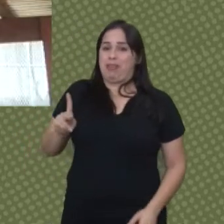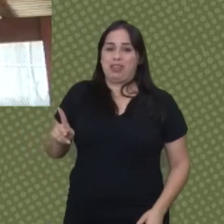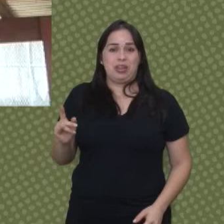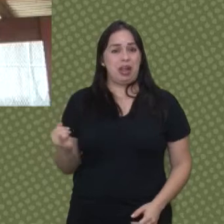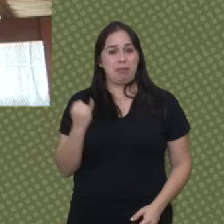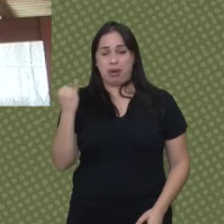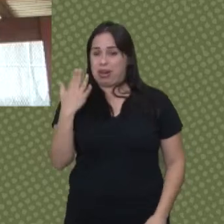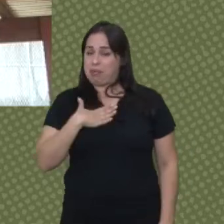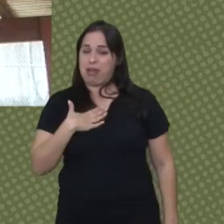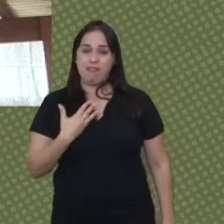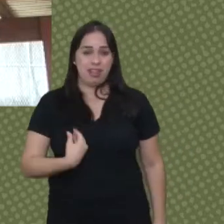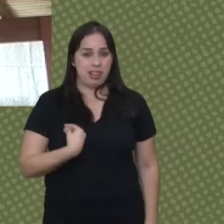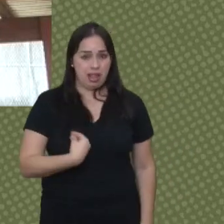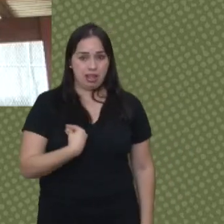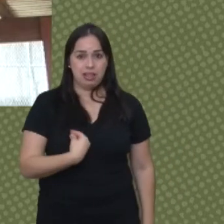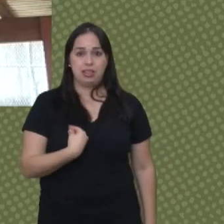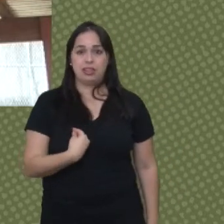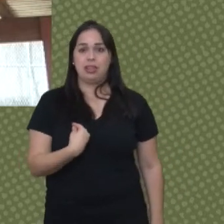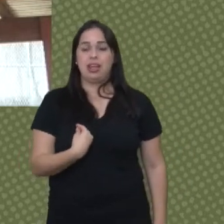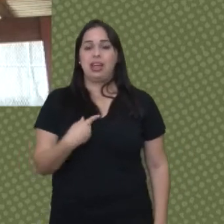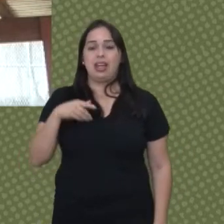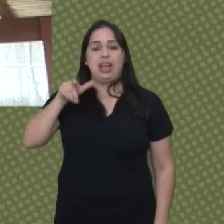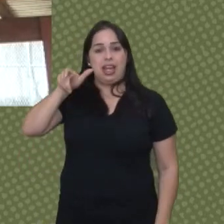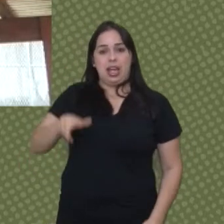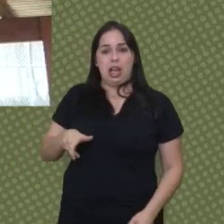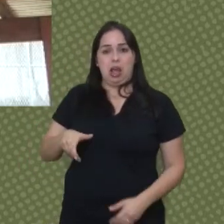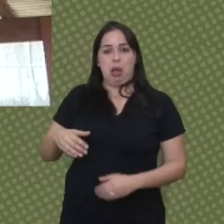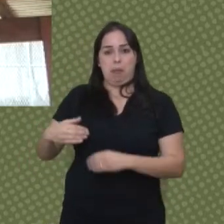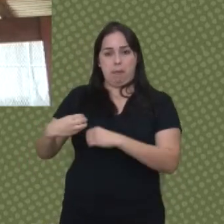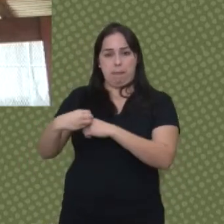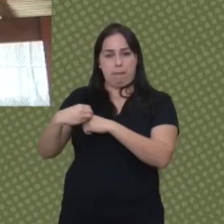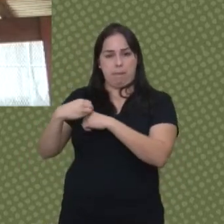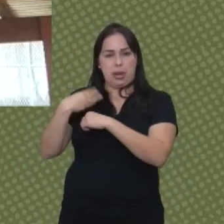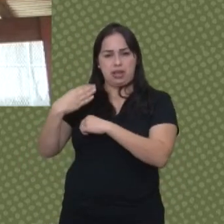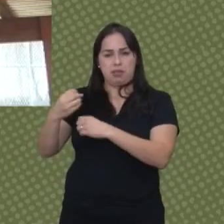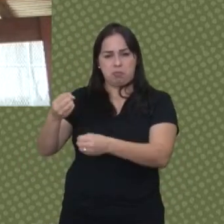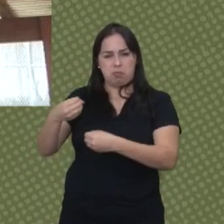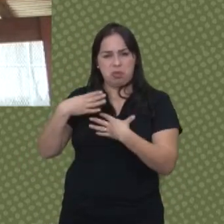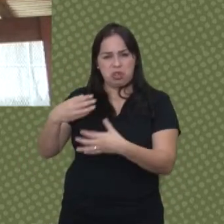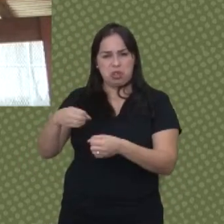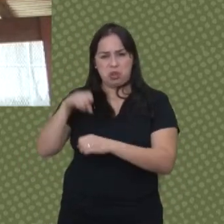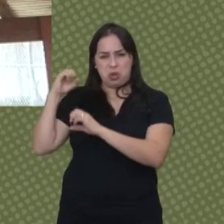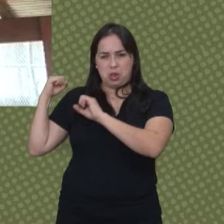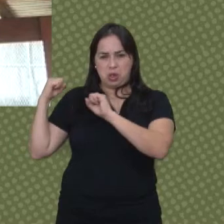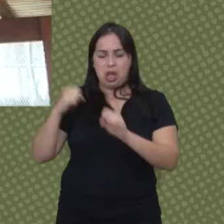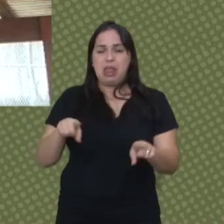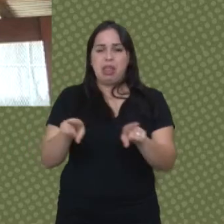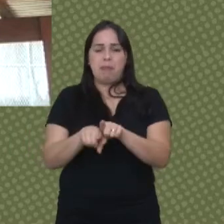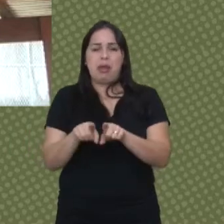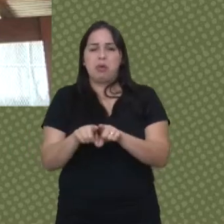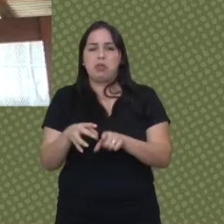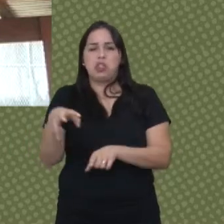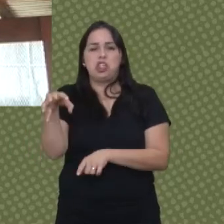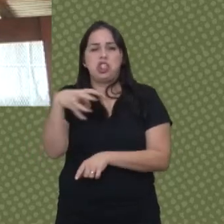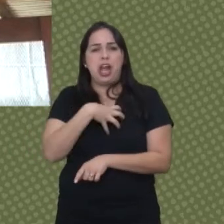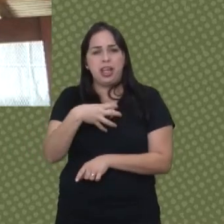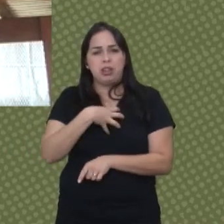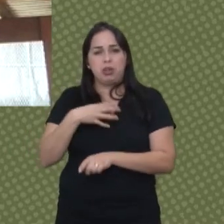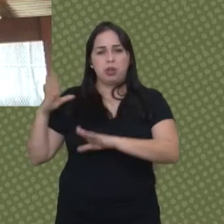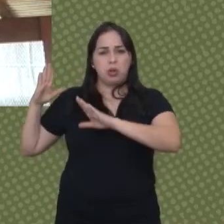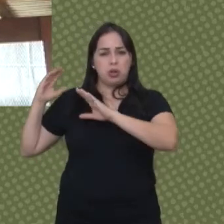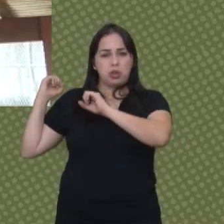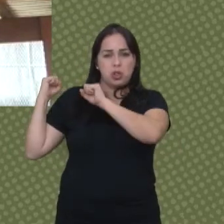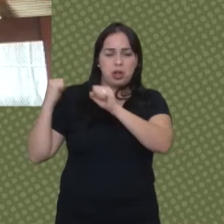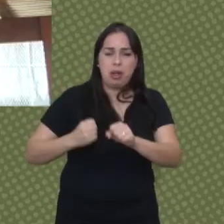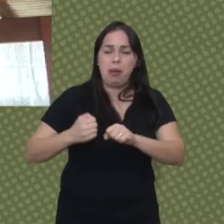foi e é uma das pessoas mais importantes da minha vida. Como sensei, ele que me ensinou o judô, me mostrou como é a